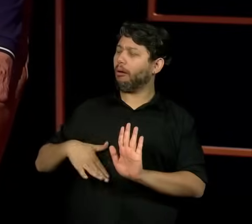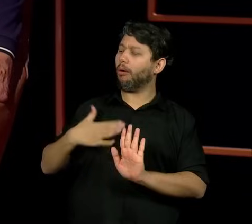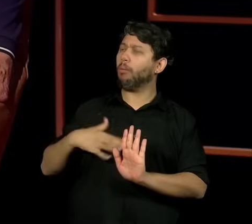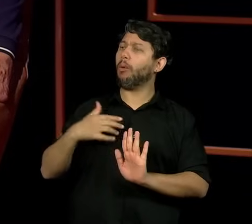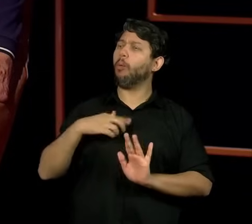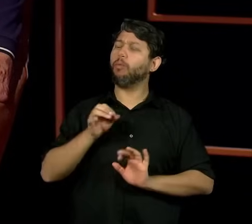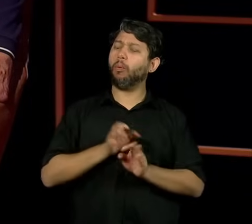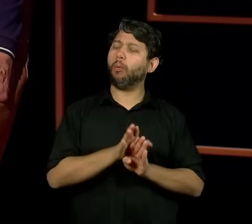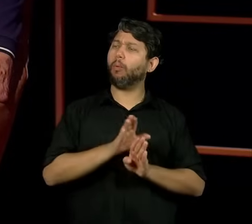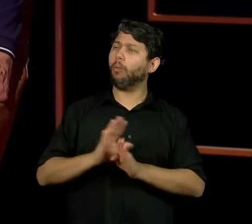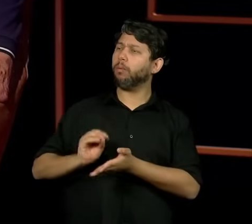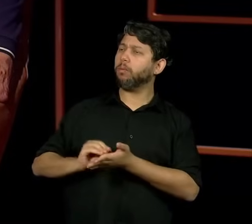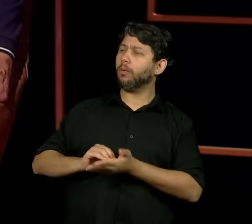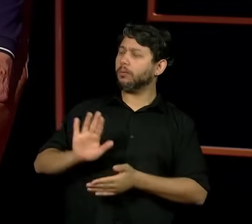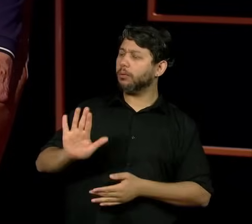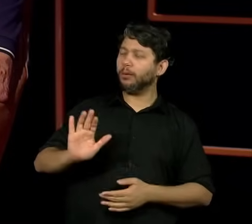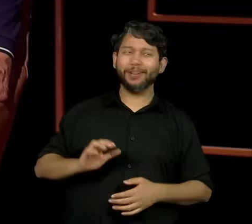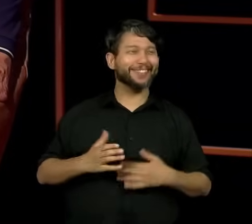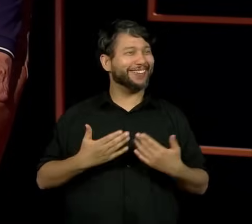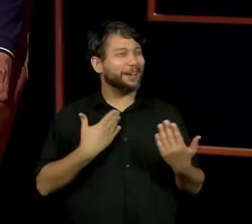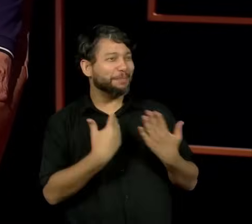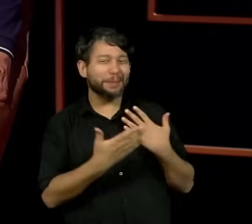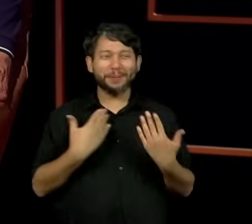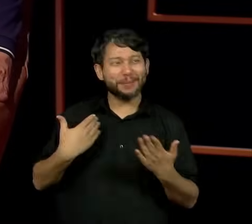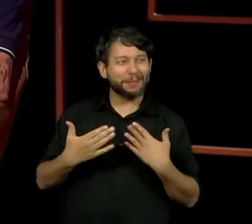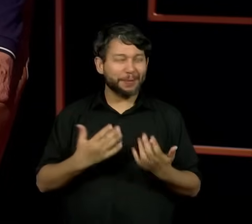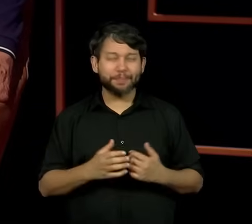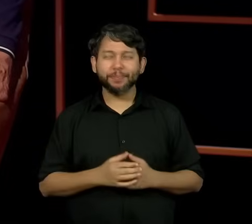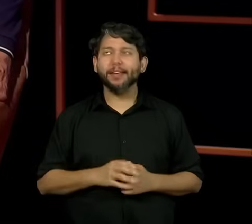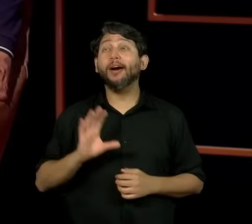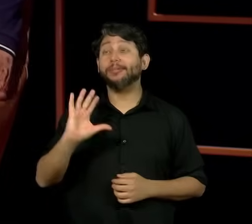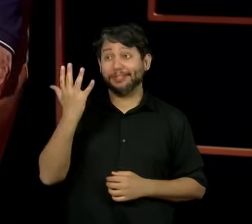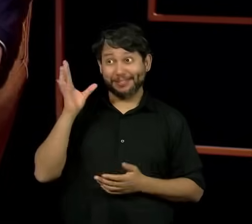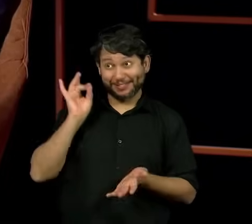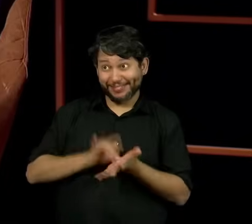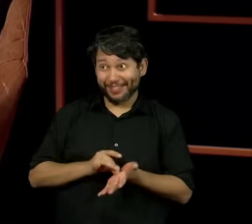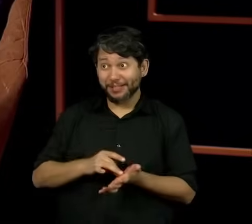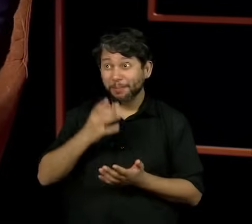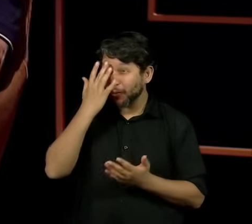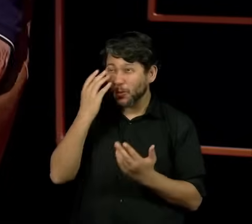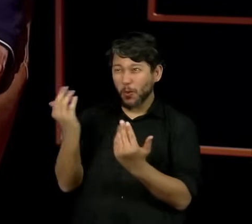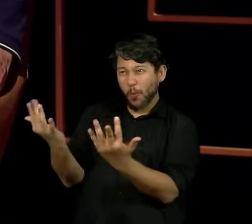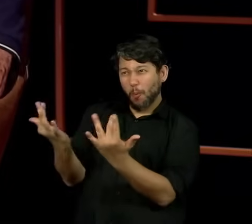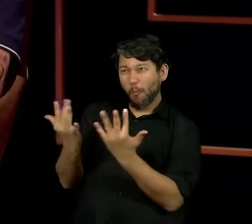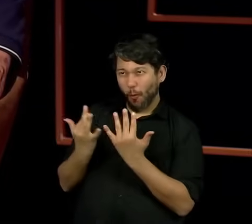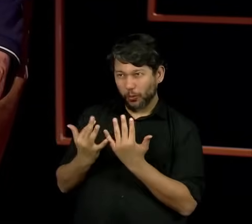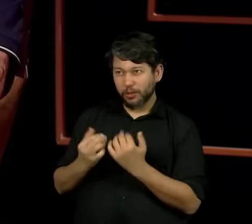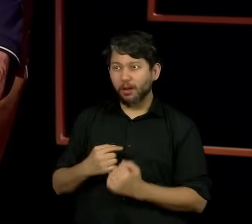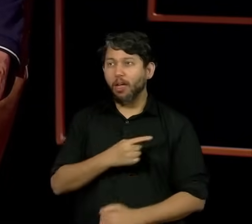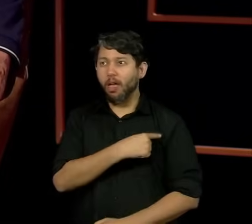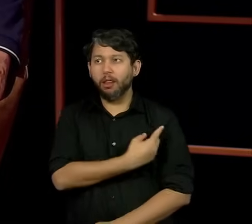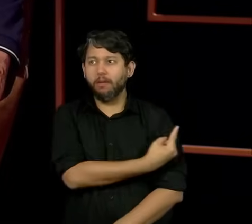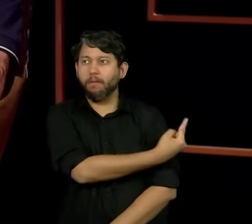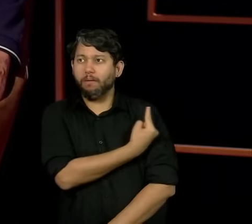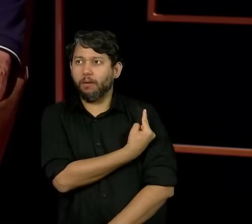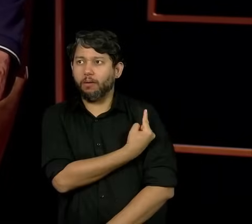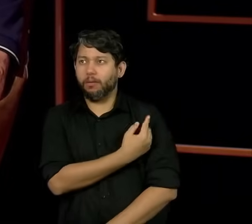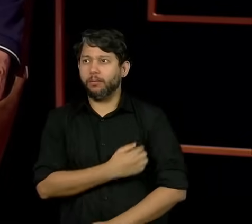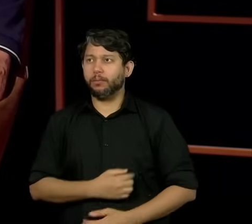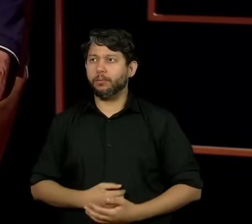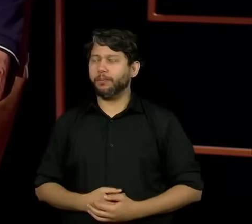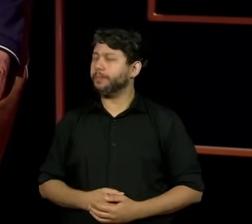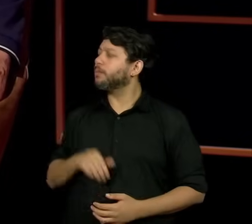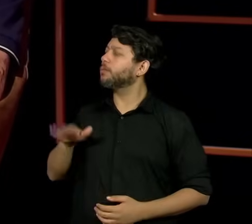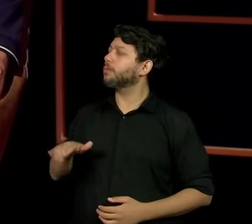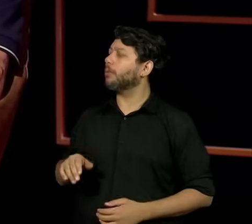dirigia. Outra vez eu estou dirigindo um monte de gente, ele encosta em mim e fala assim, para aí, começa